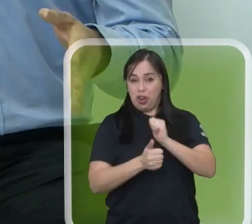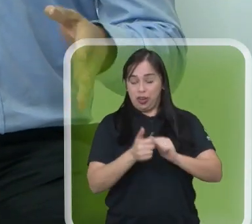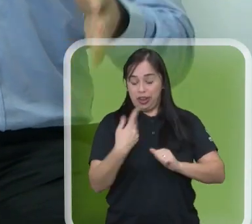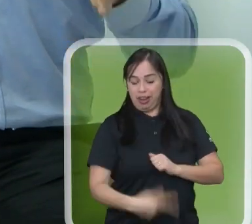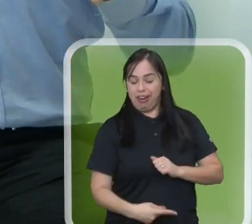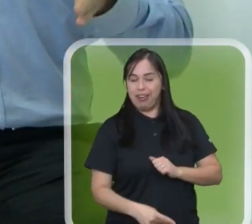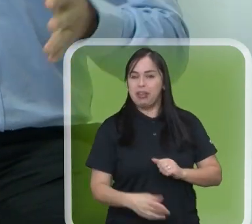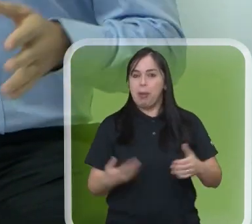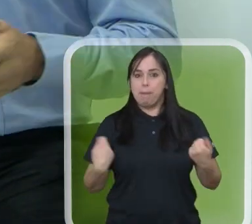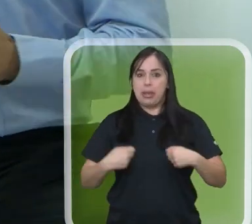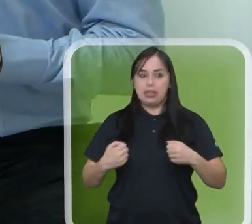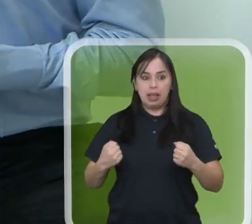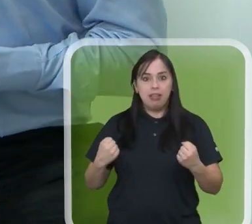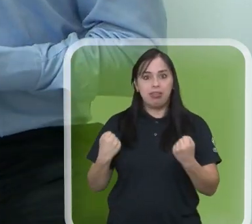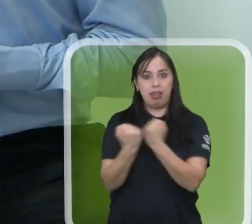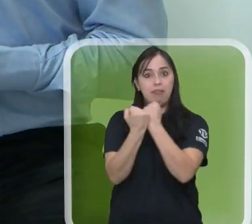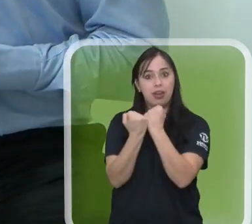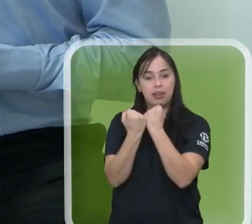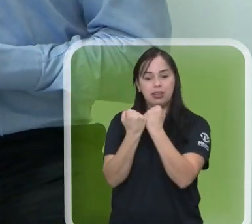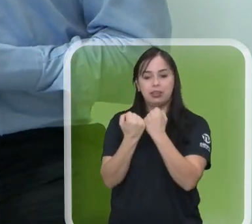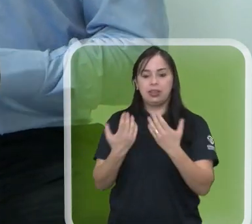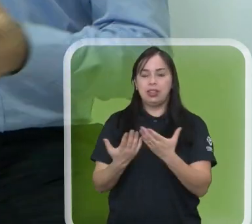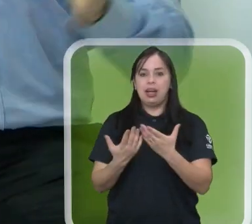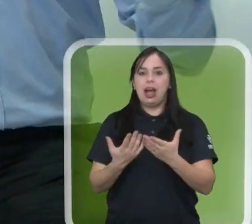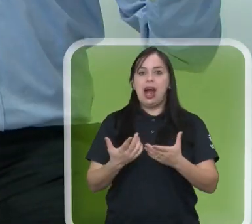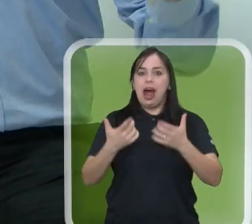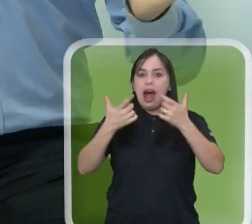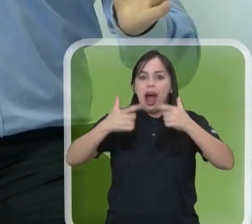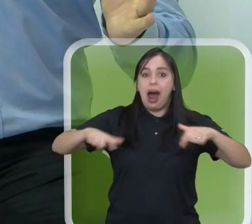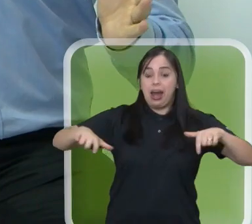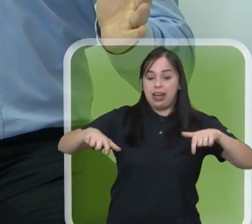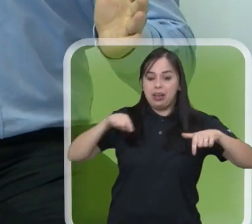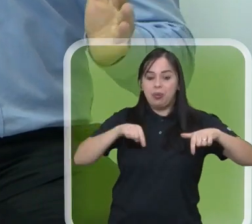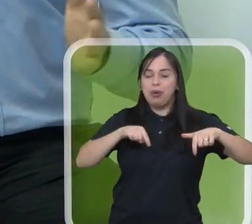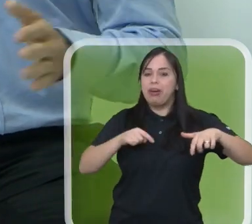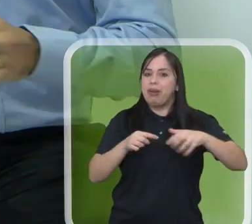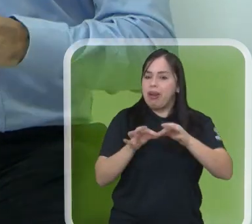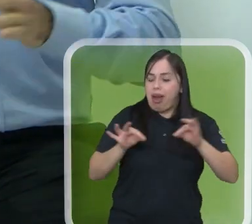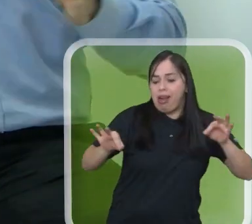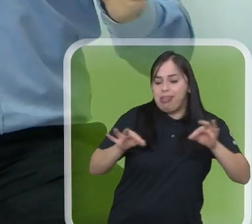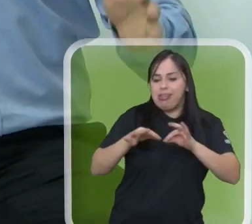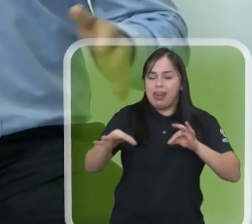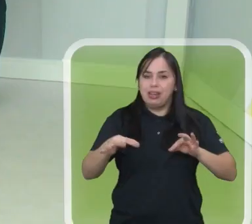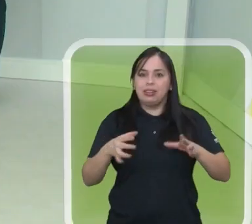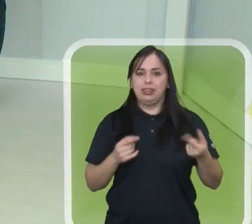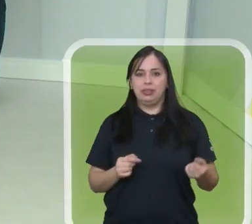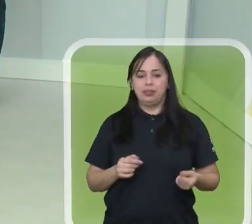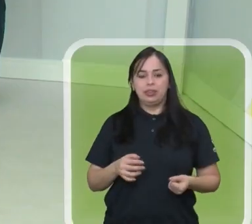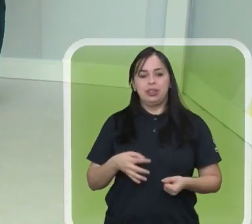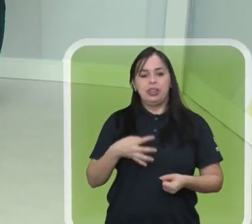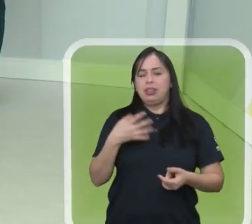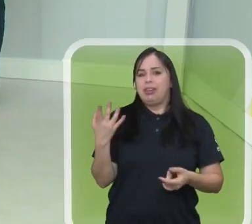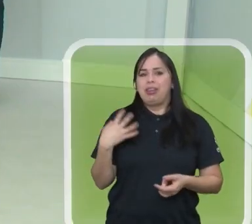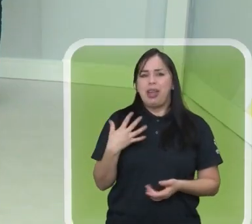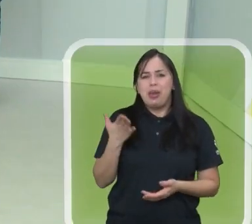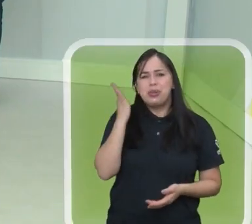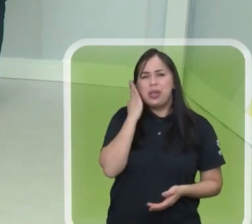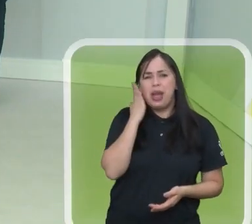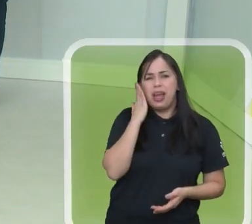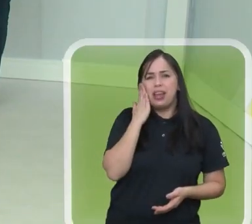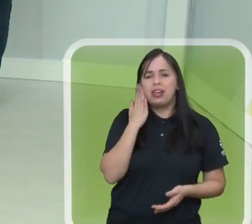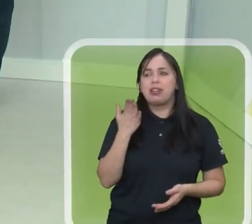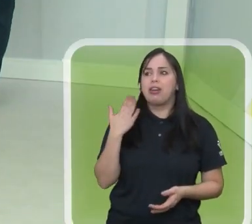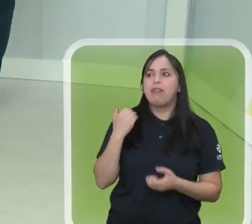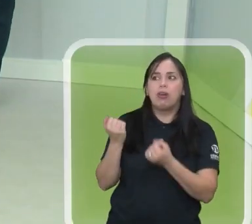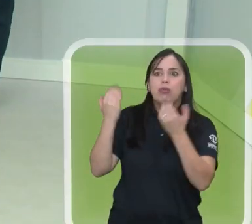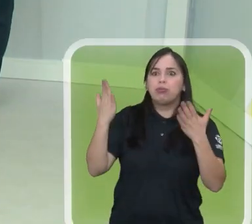cima. Principalmente aqui, que o campo é grande, usar as beiradas do campo. Eu, desde que conheço futebol, para mim não muda nunca. Você vê o time grande,